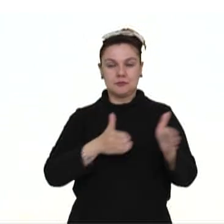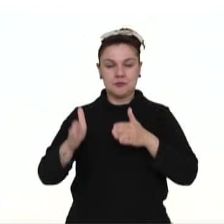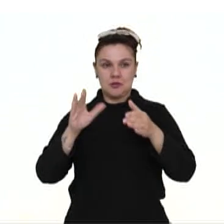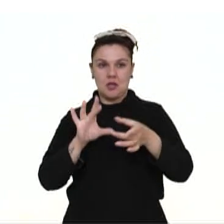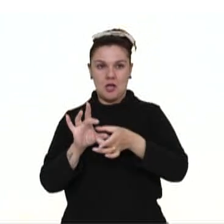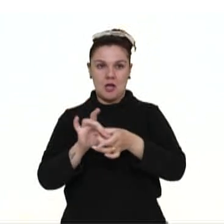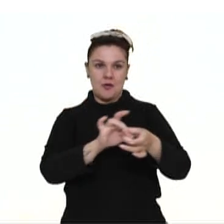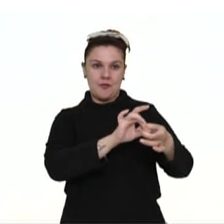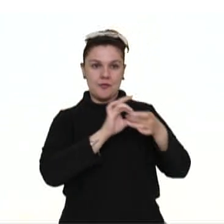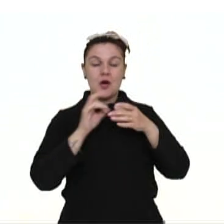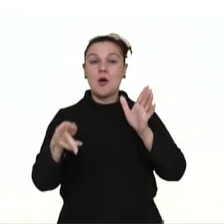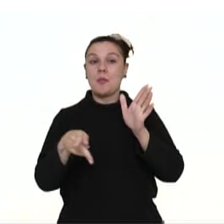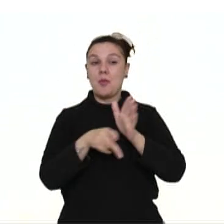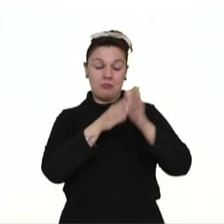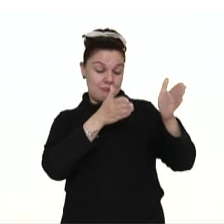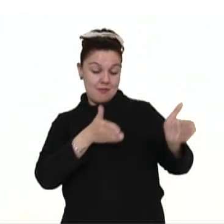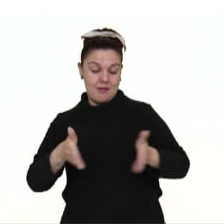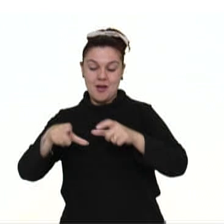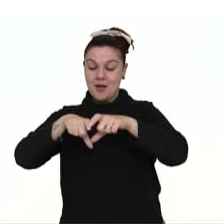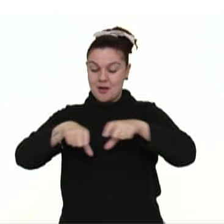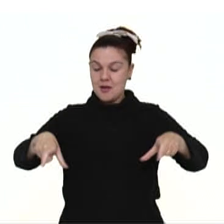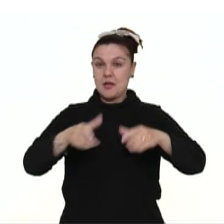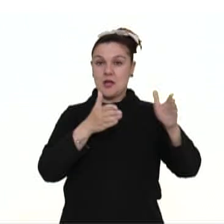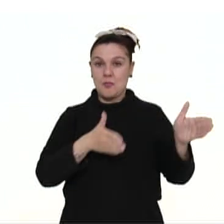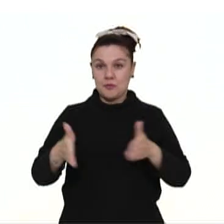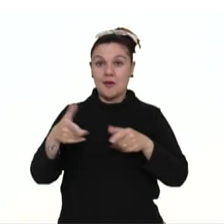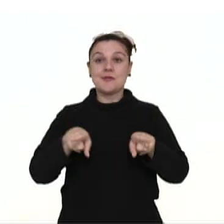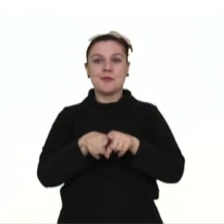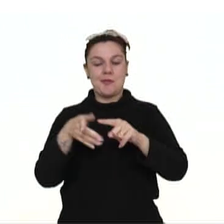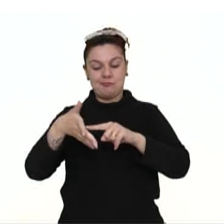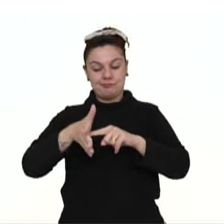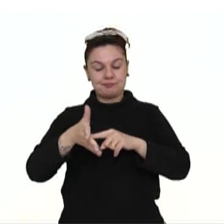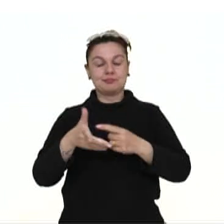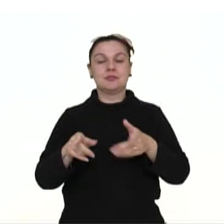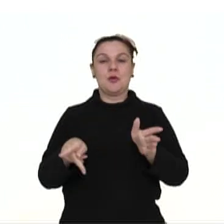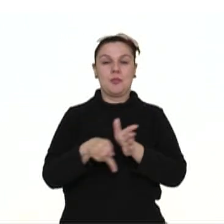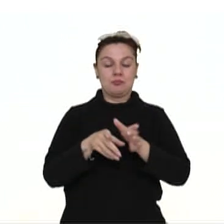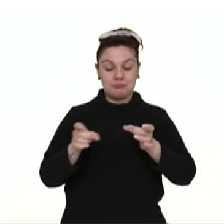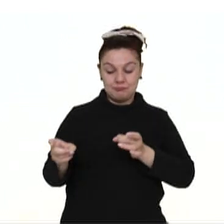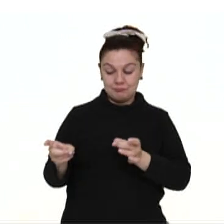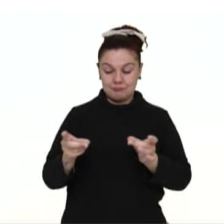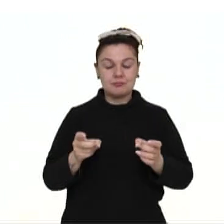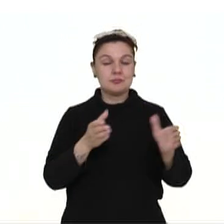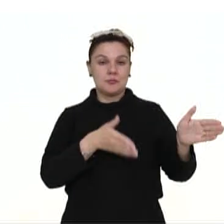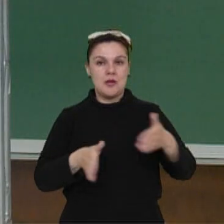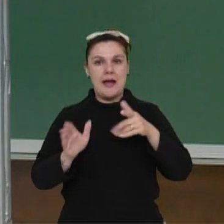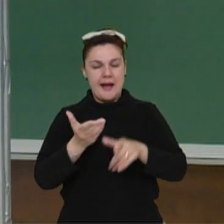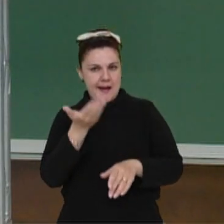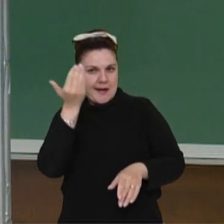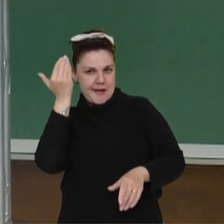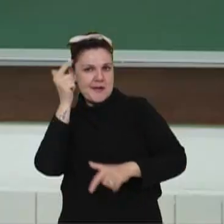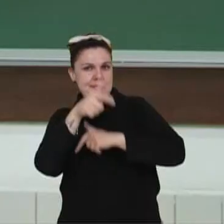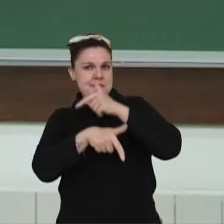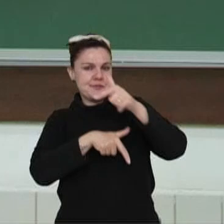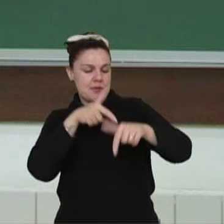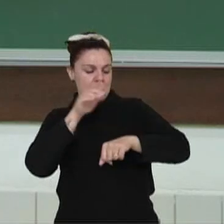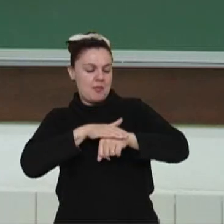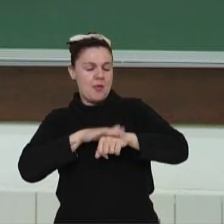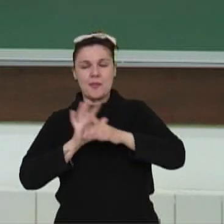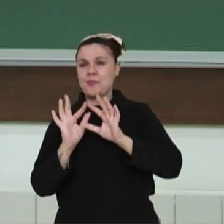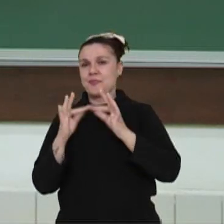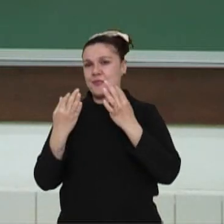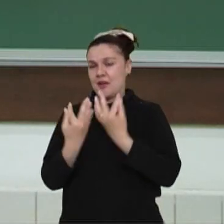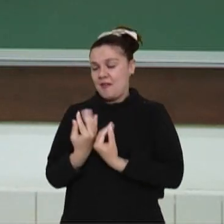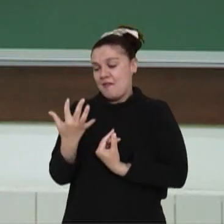cooperação avançada, linha de montagem e maquinofatura. Então, antes o trabalho era mais individual, ou ali as famílias faziam